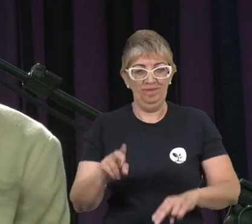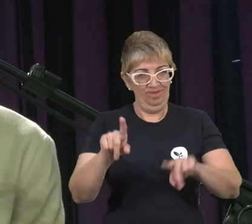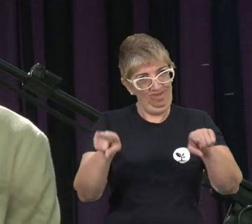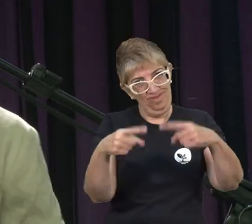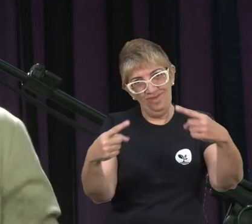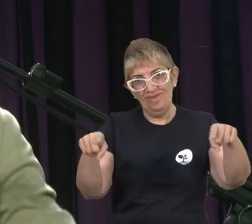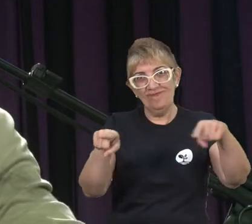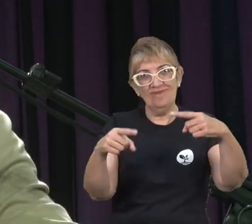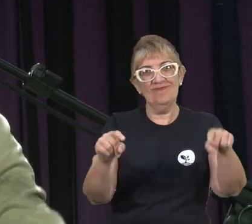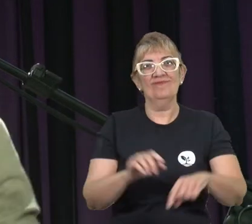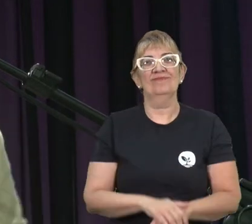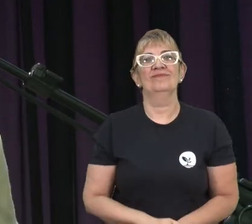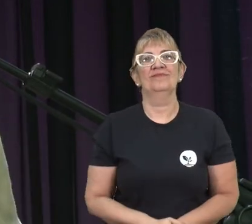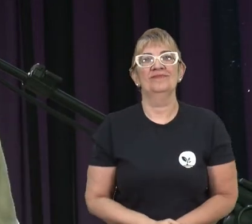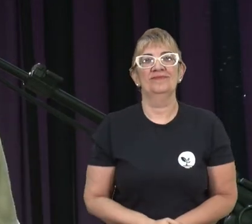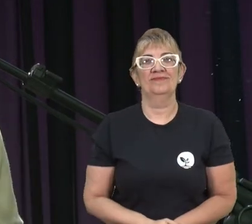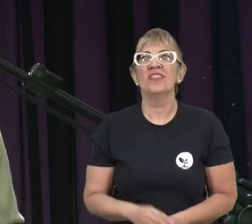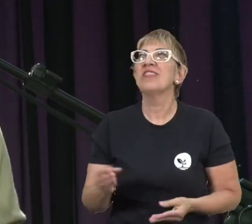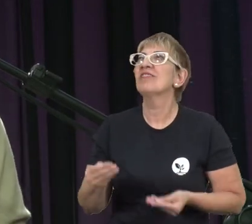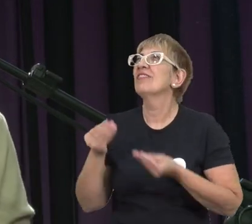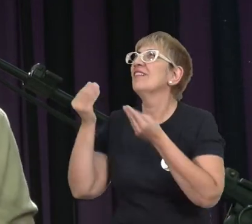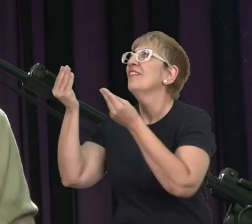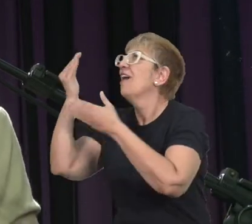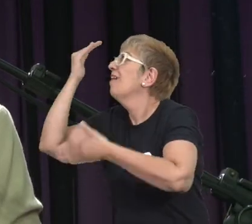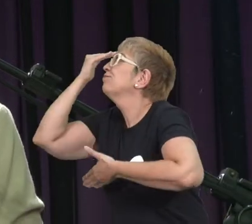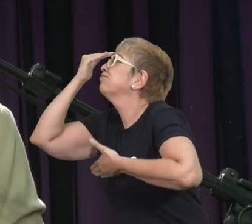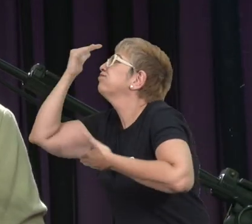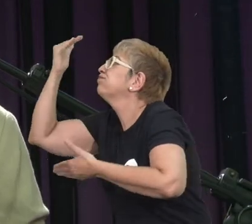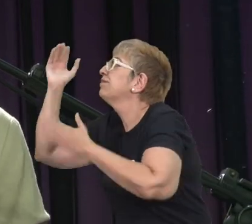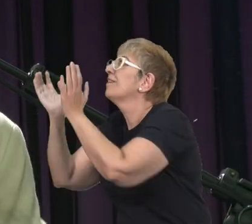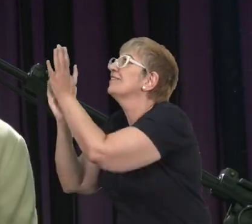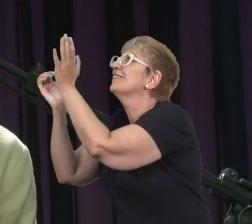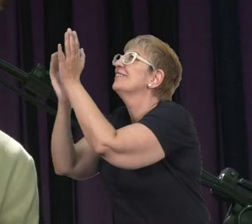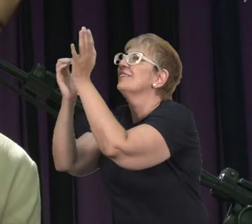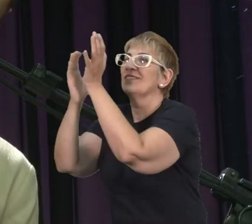canções, dar a Ele toda a nossa gratidão, nosso louvor.